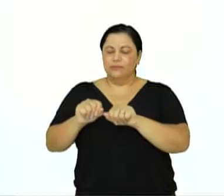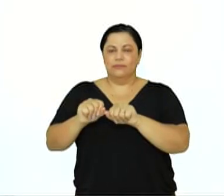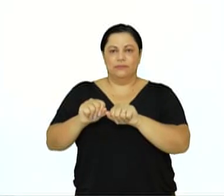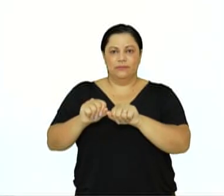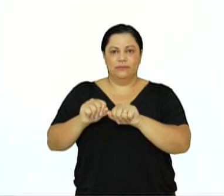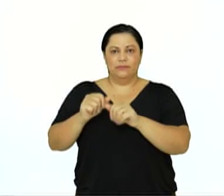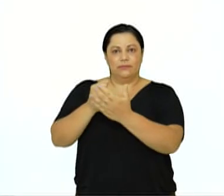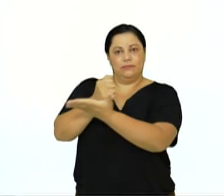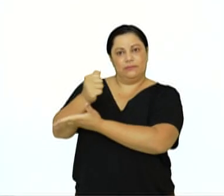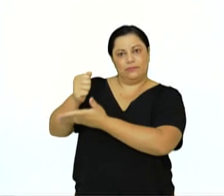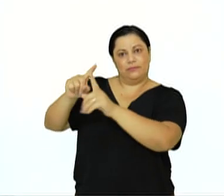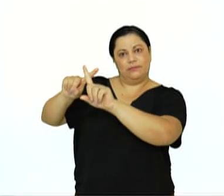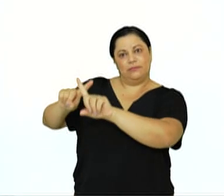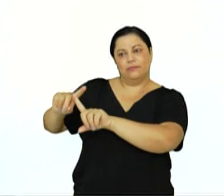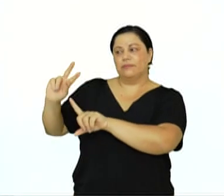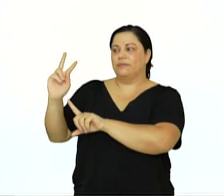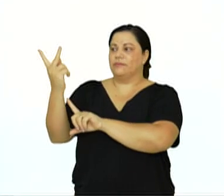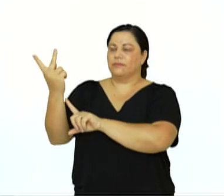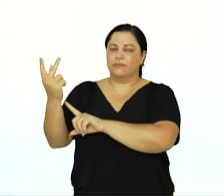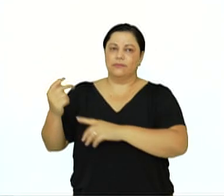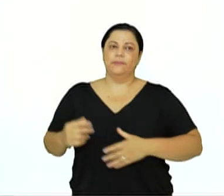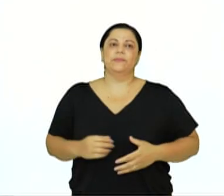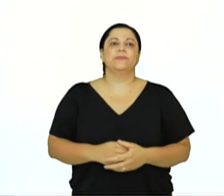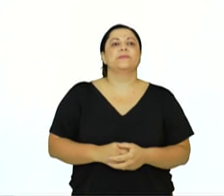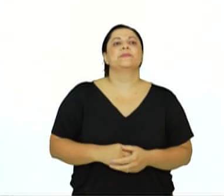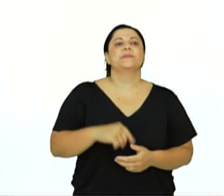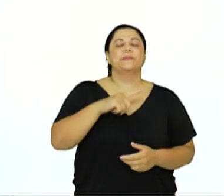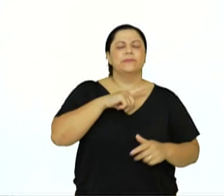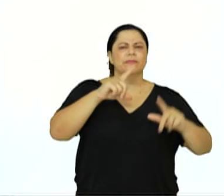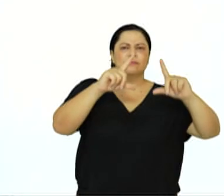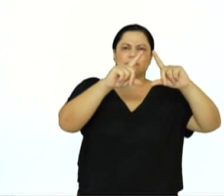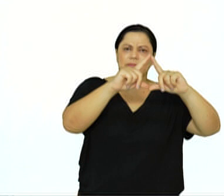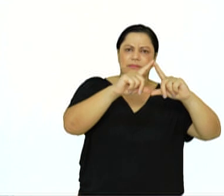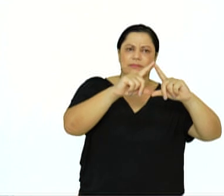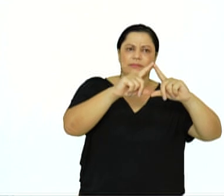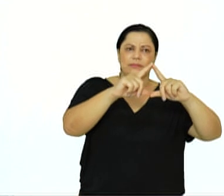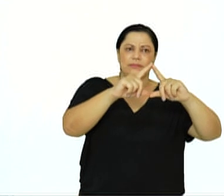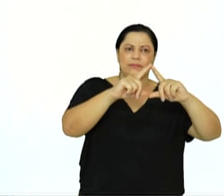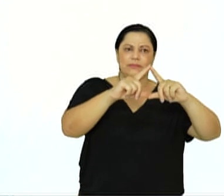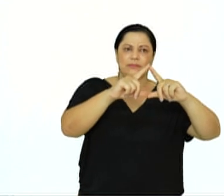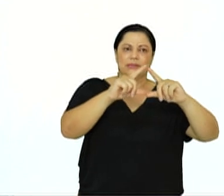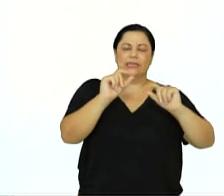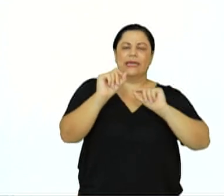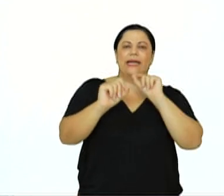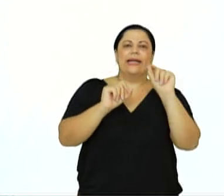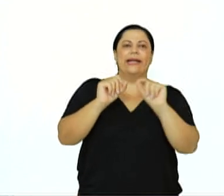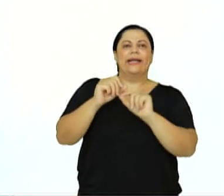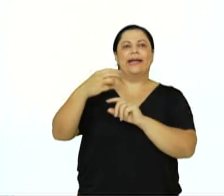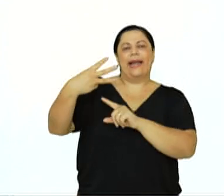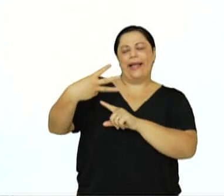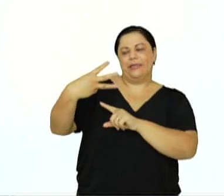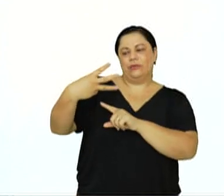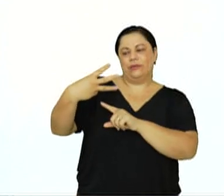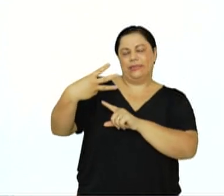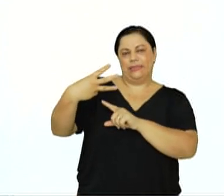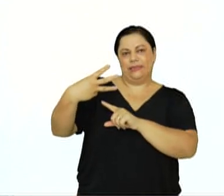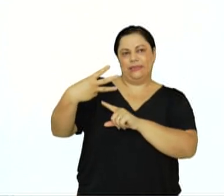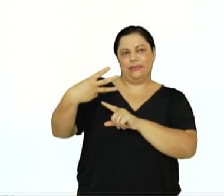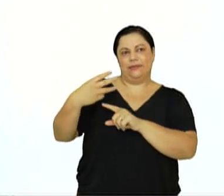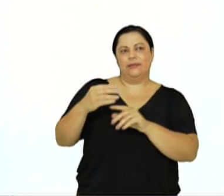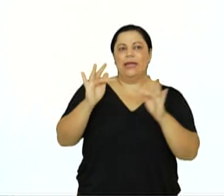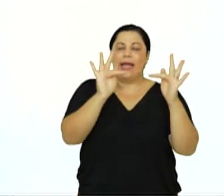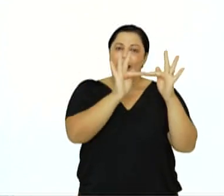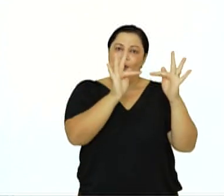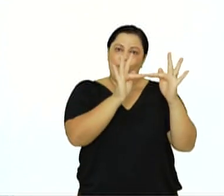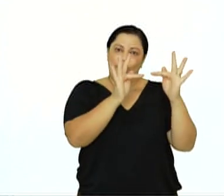altura. Como é um triângulo equilátero de lado 3, nós temos que lembrar da formulazinha. A fórmula